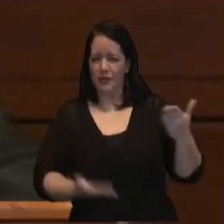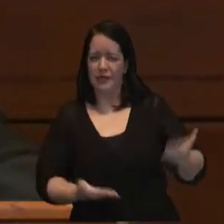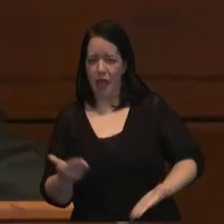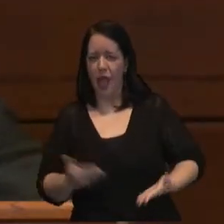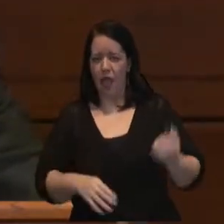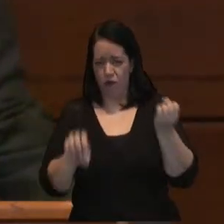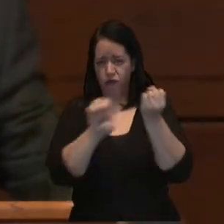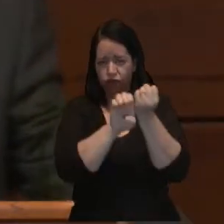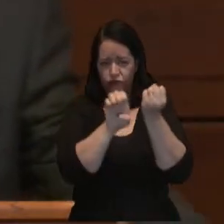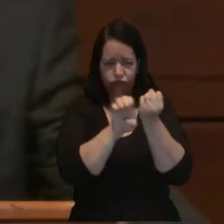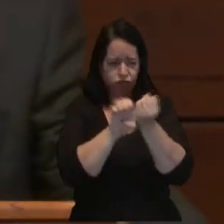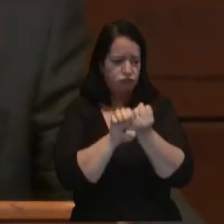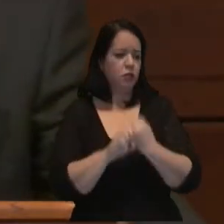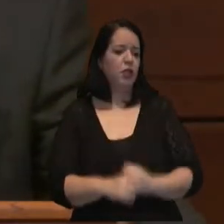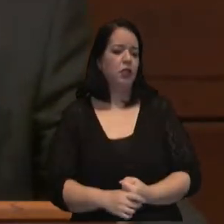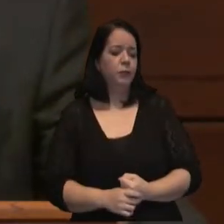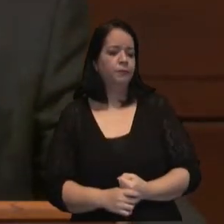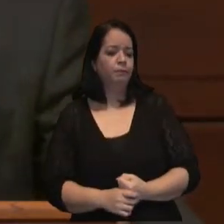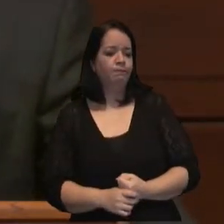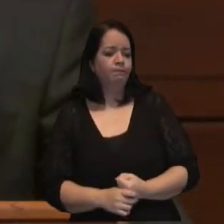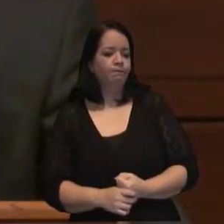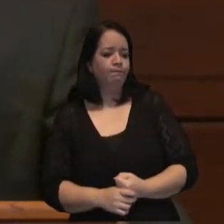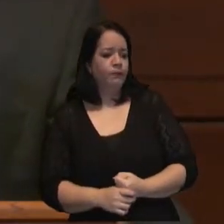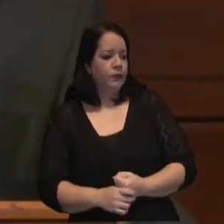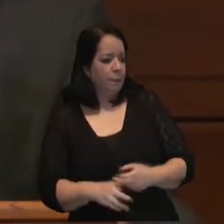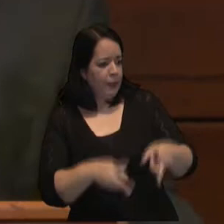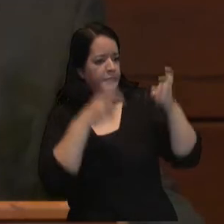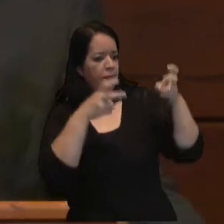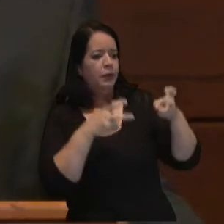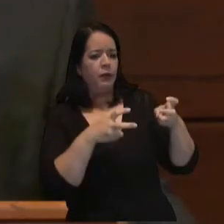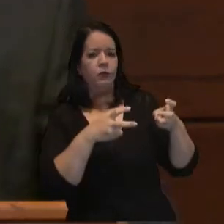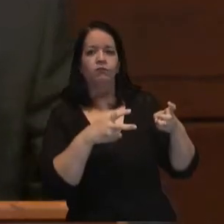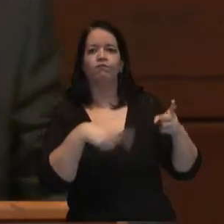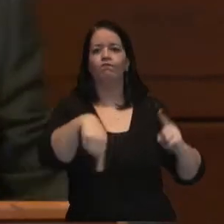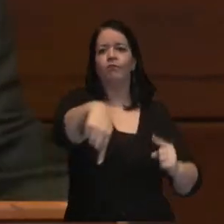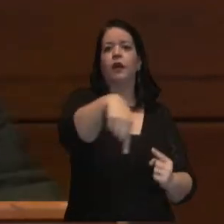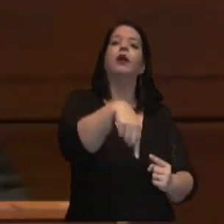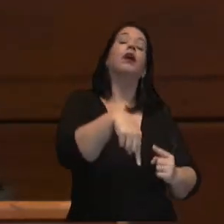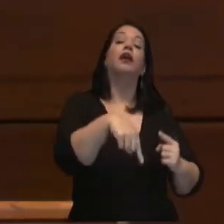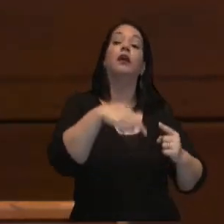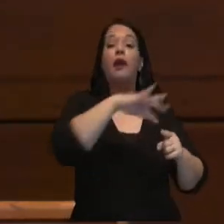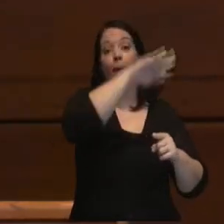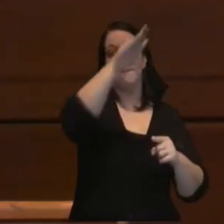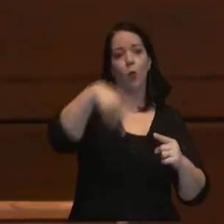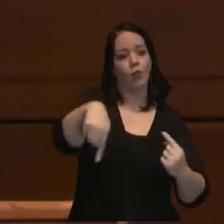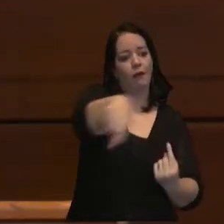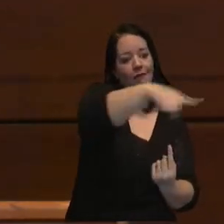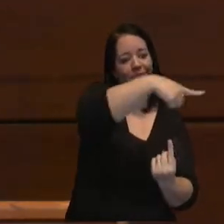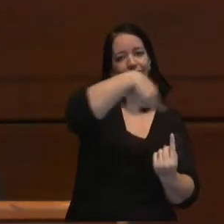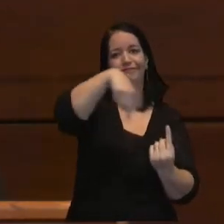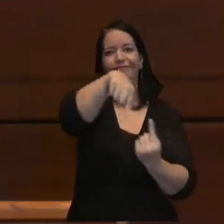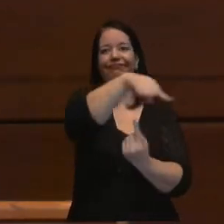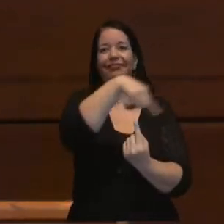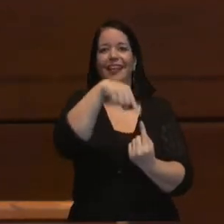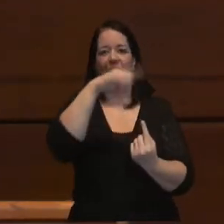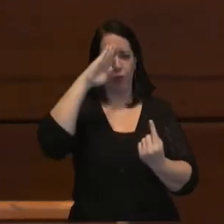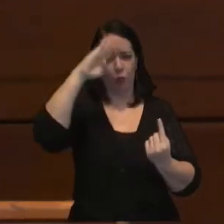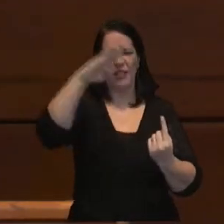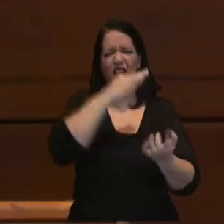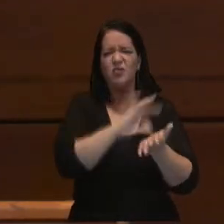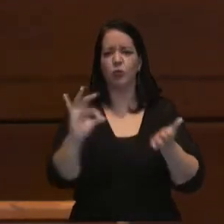estamos perdidos. E nós podemos afirmar, meus irmãos, pelo menos eu afirmo